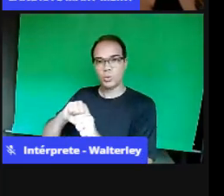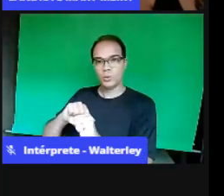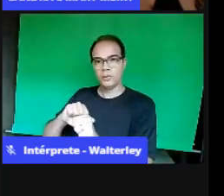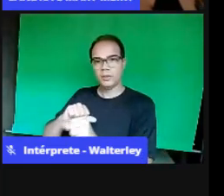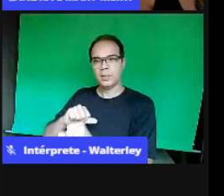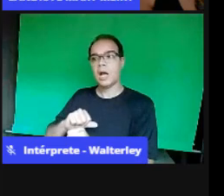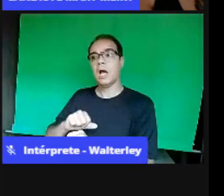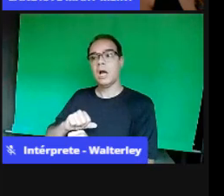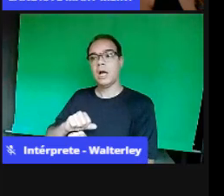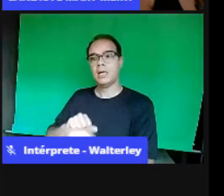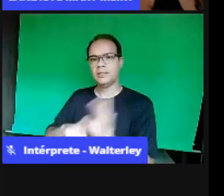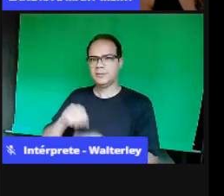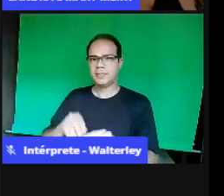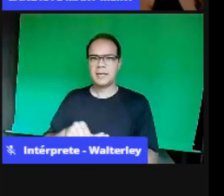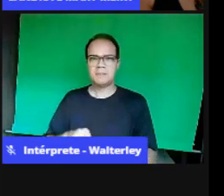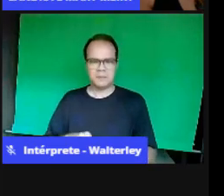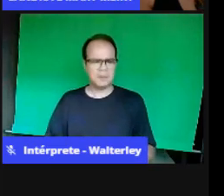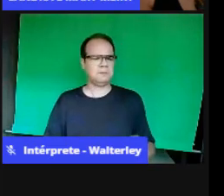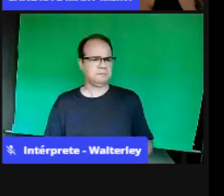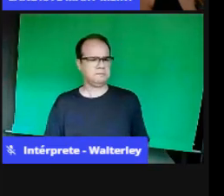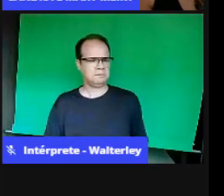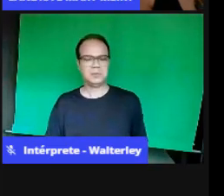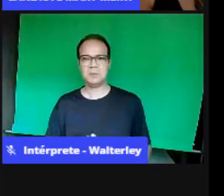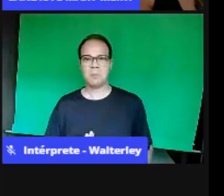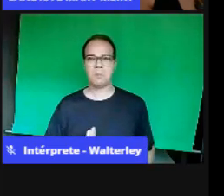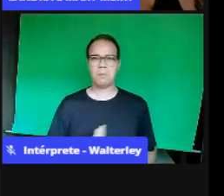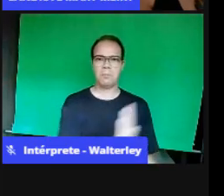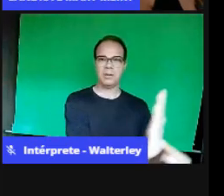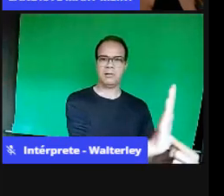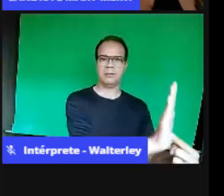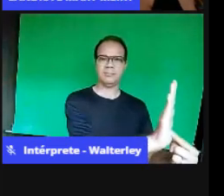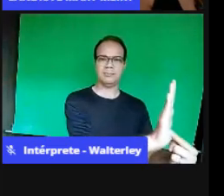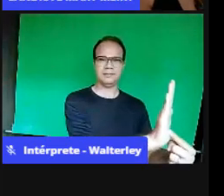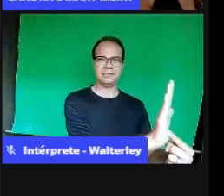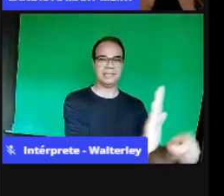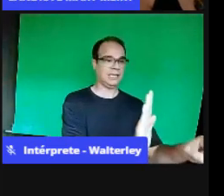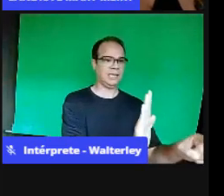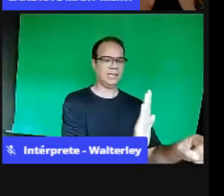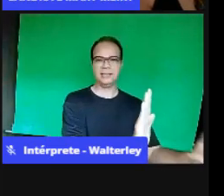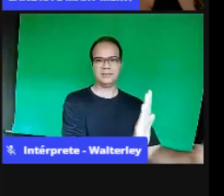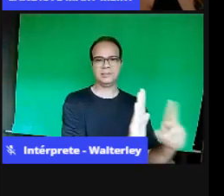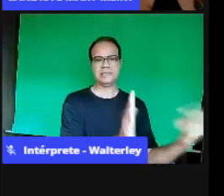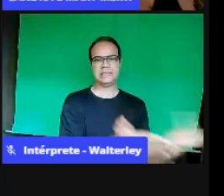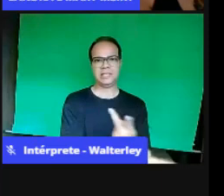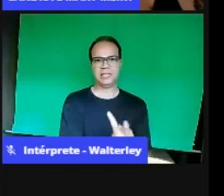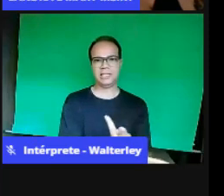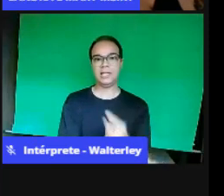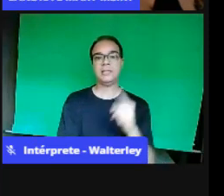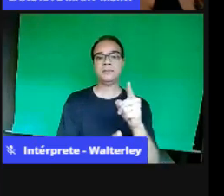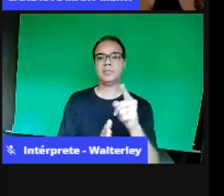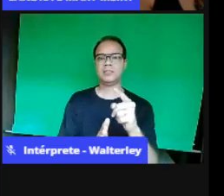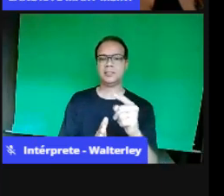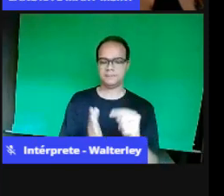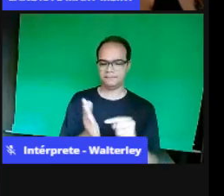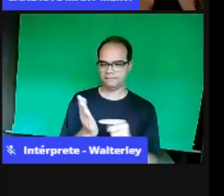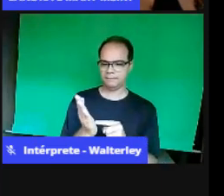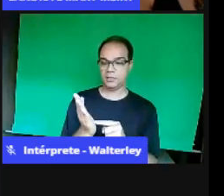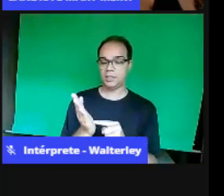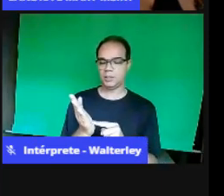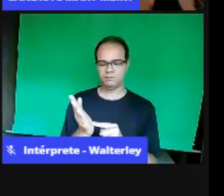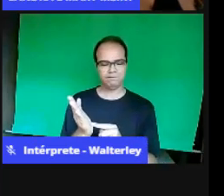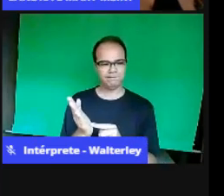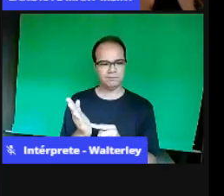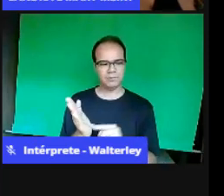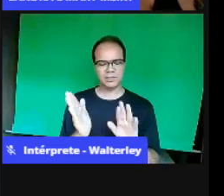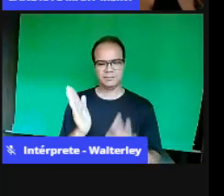você planejou ali, que é necessária para a sondagem, né? Utilizar materiais pertinentes ao nível de desenvolvimento de acordo